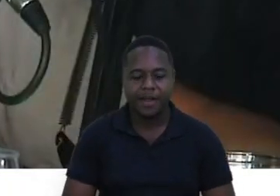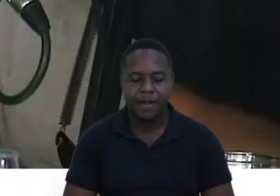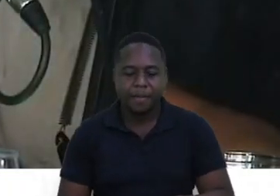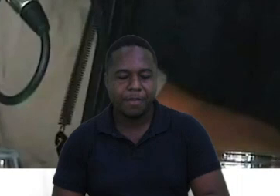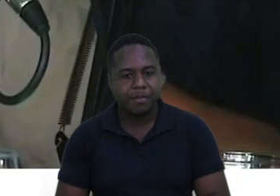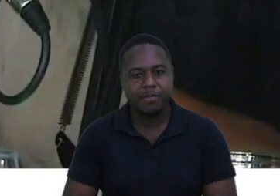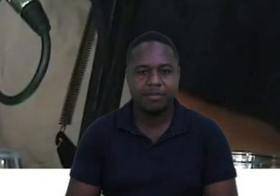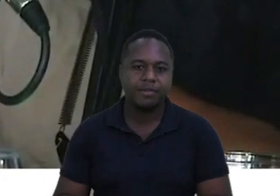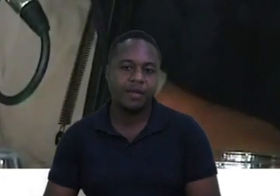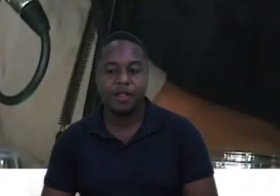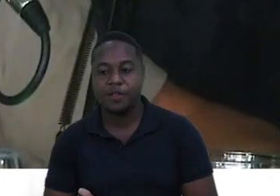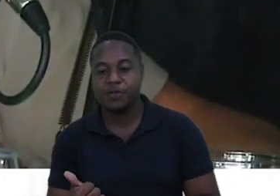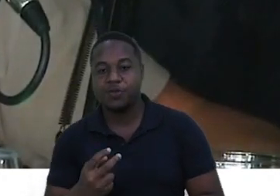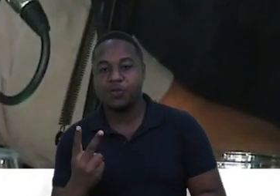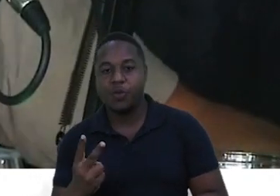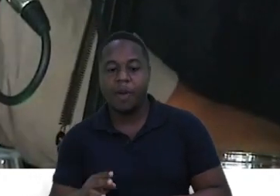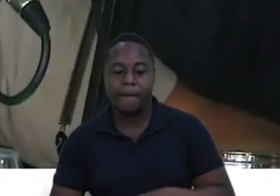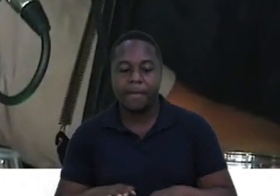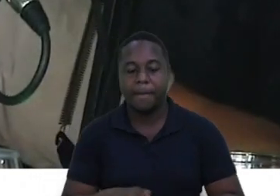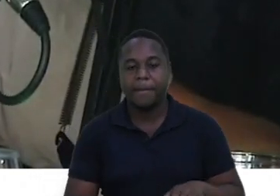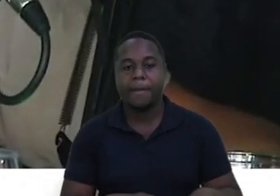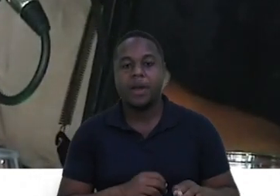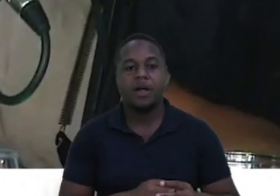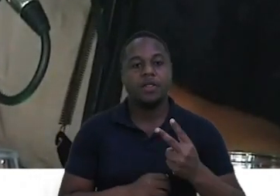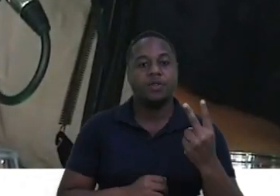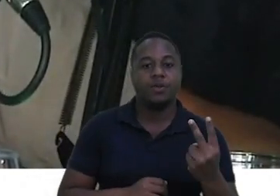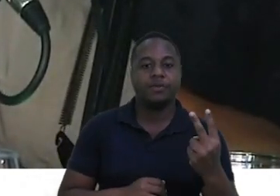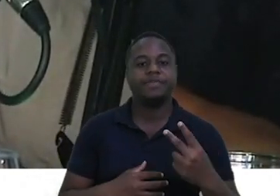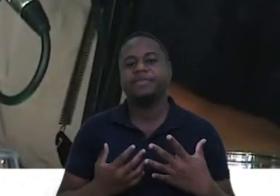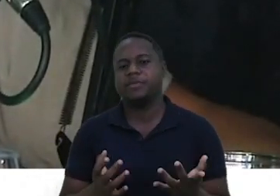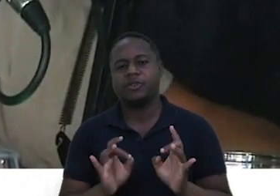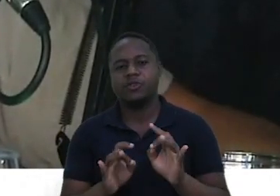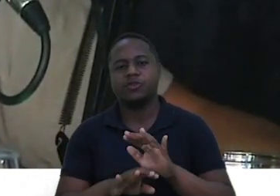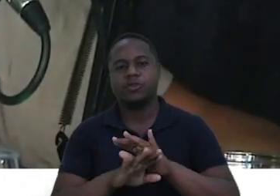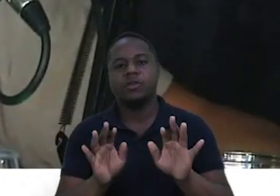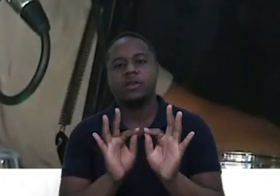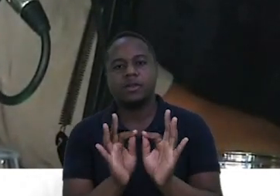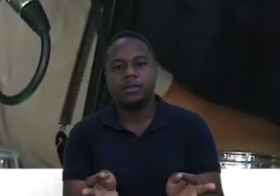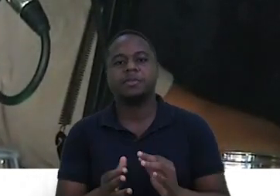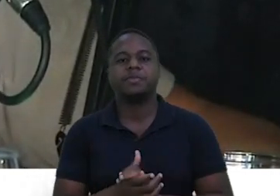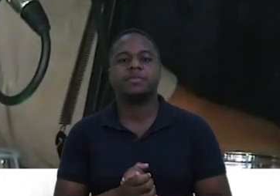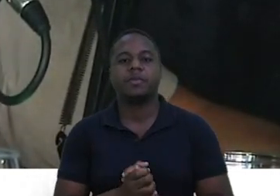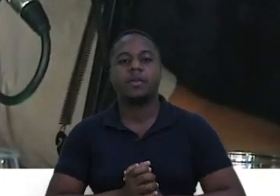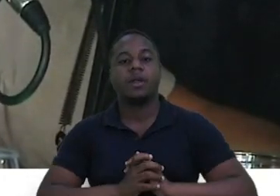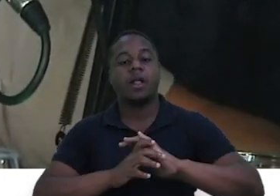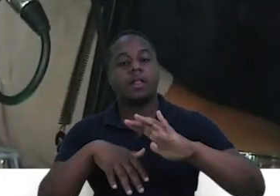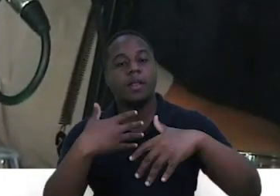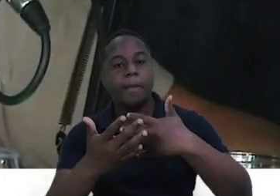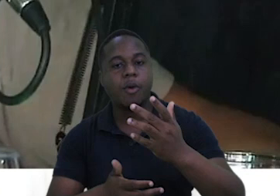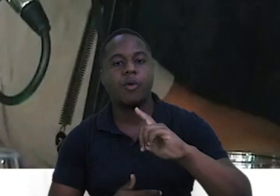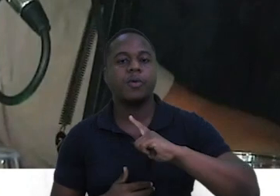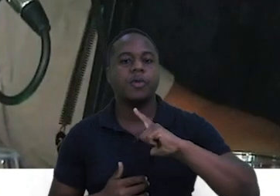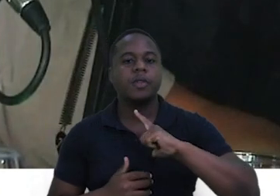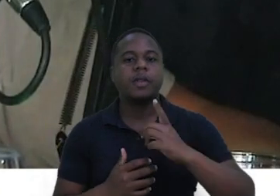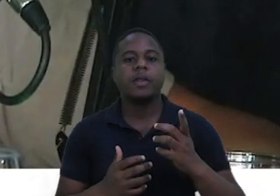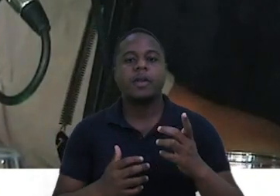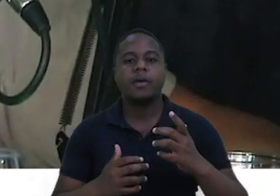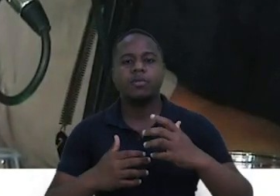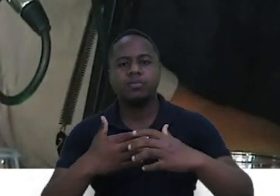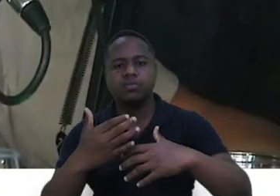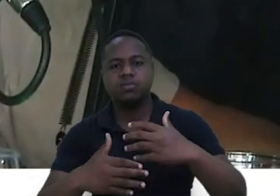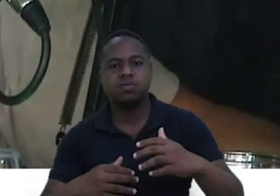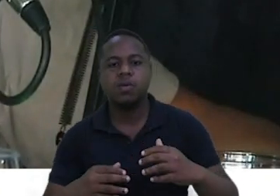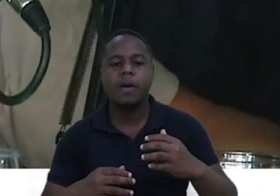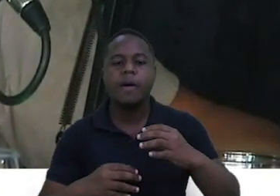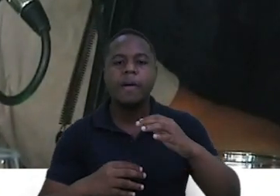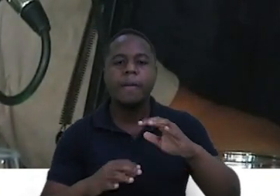cá, e basicamente fica nisso. E aí, com o avanço e com a